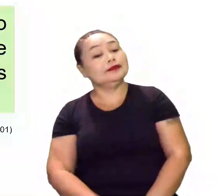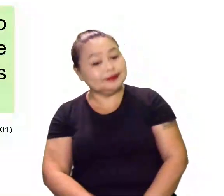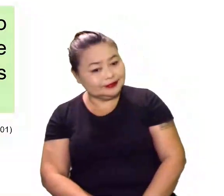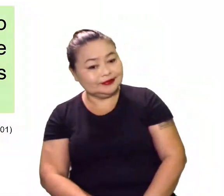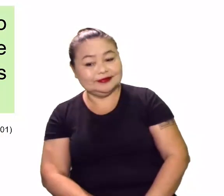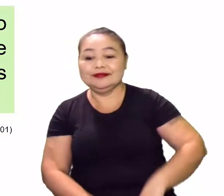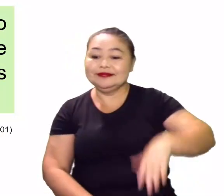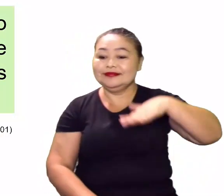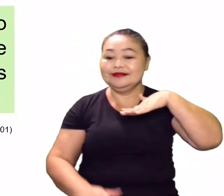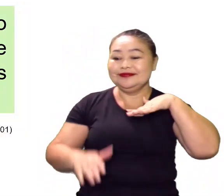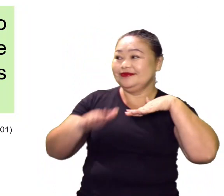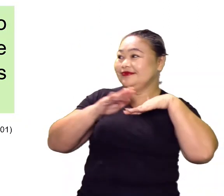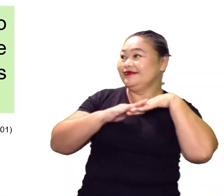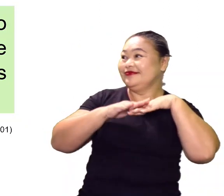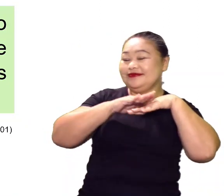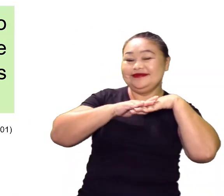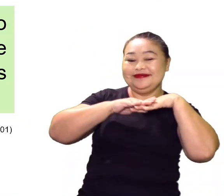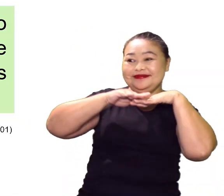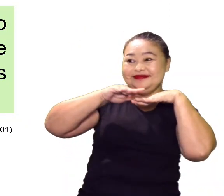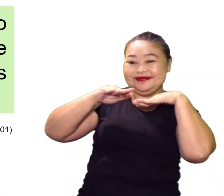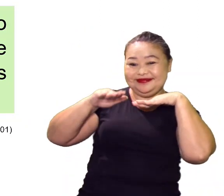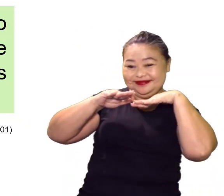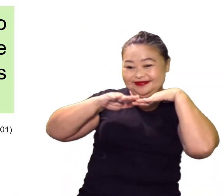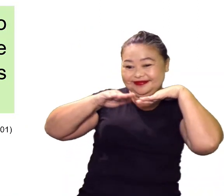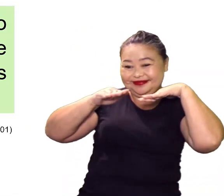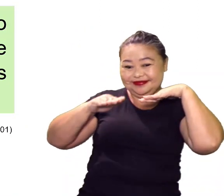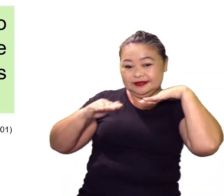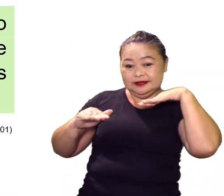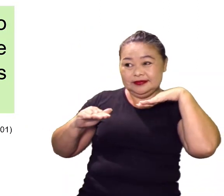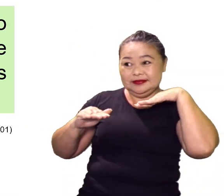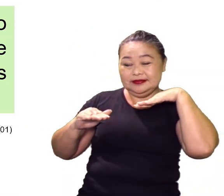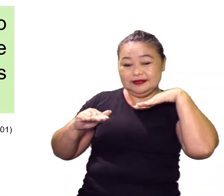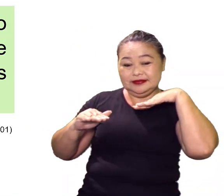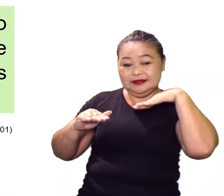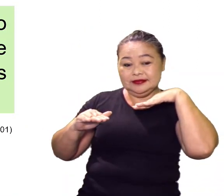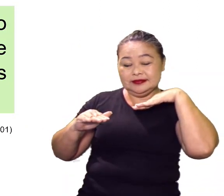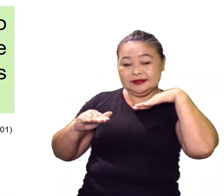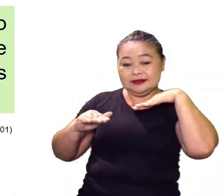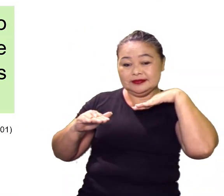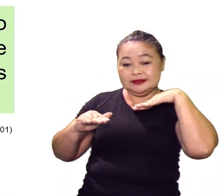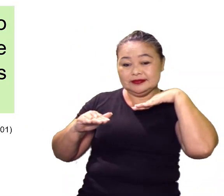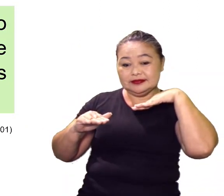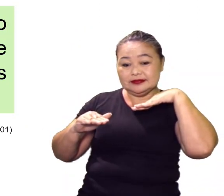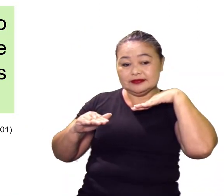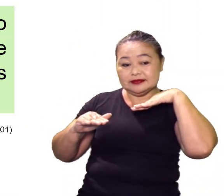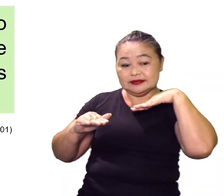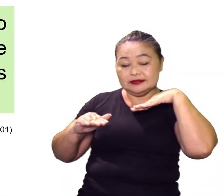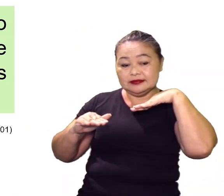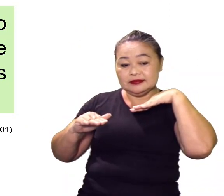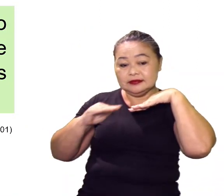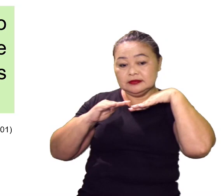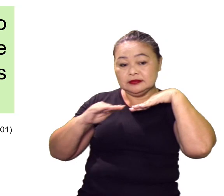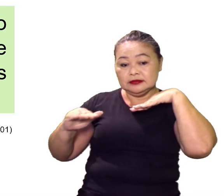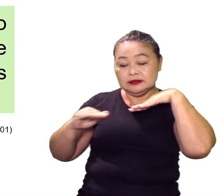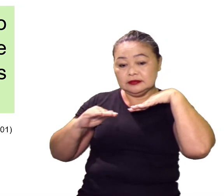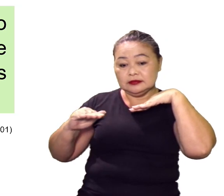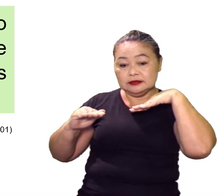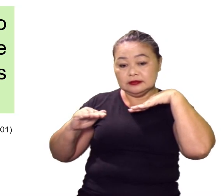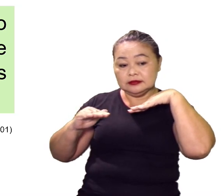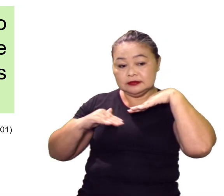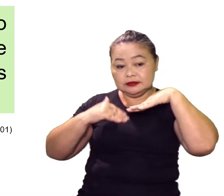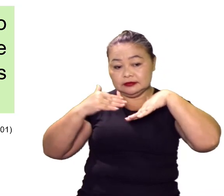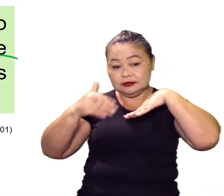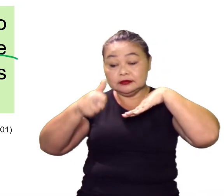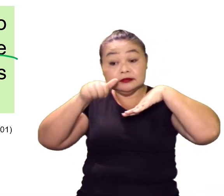As planícies são áreas mais baixas, olha só, planas do relevo, onde predominam